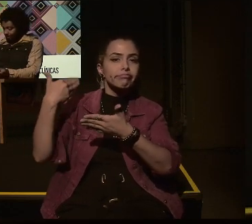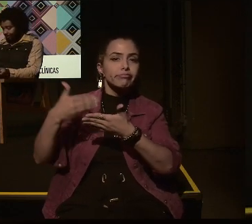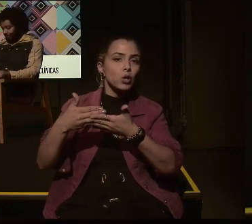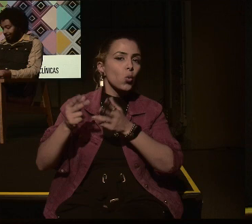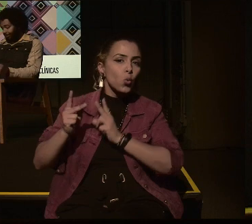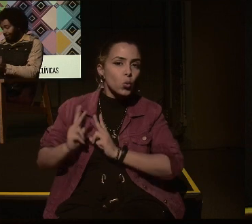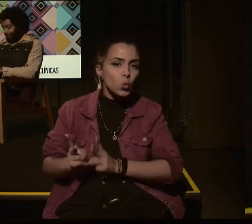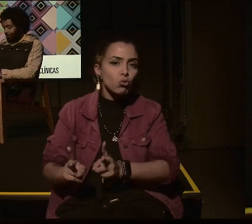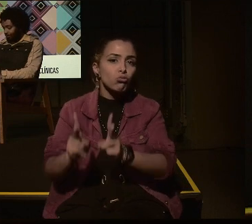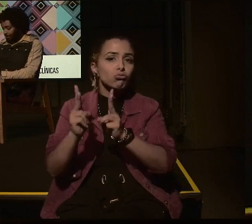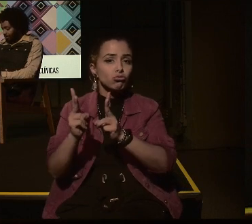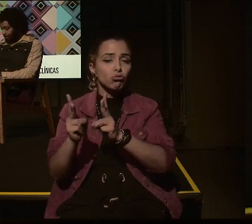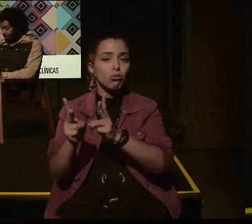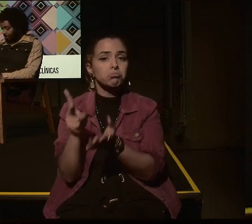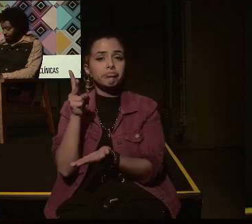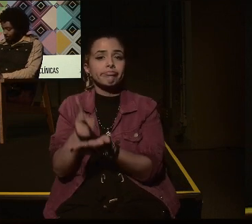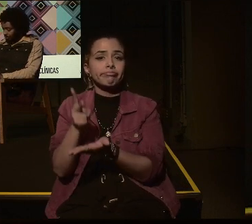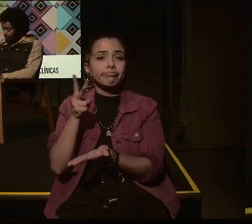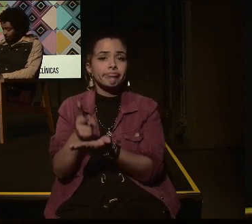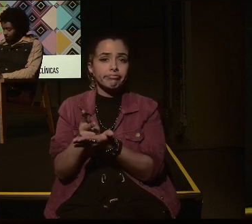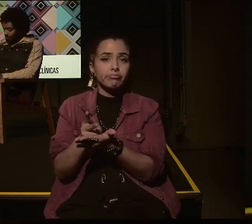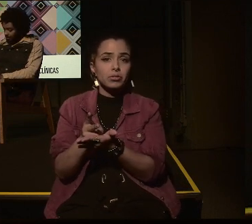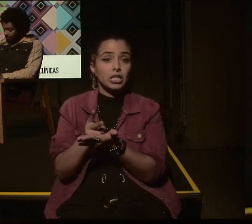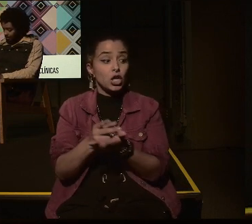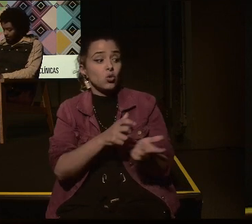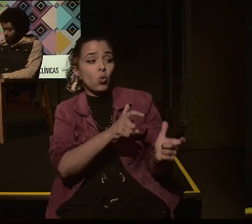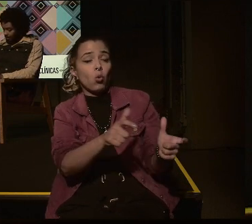restabelecendo, mesmo nos espaços